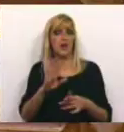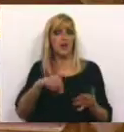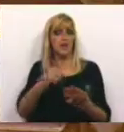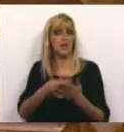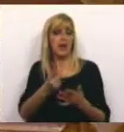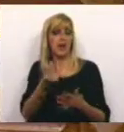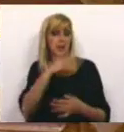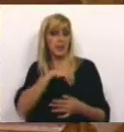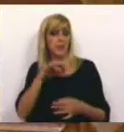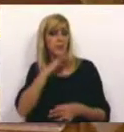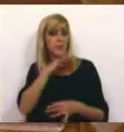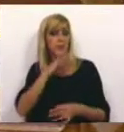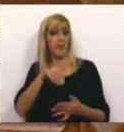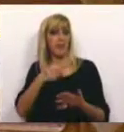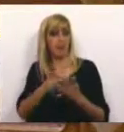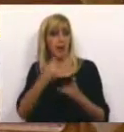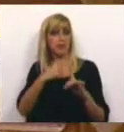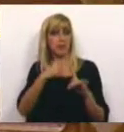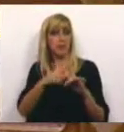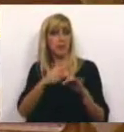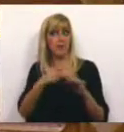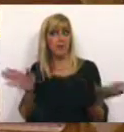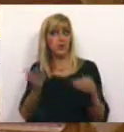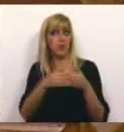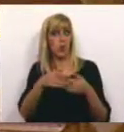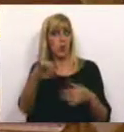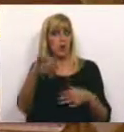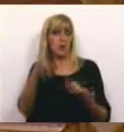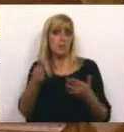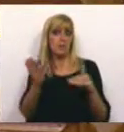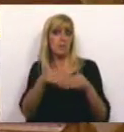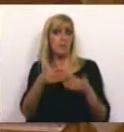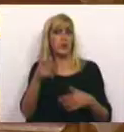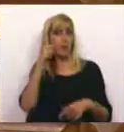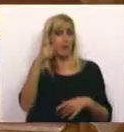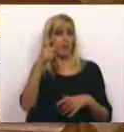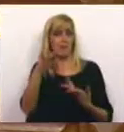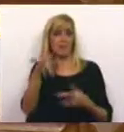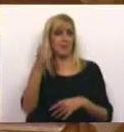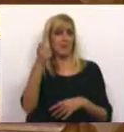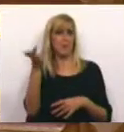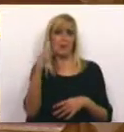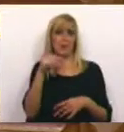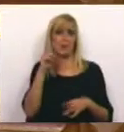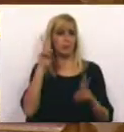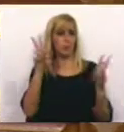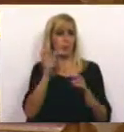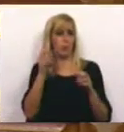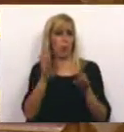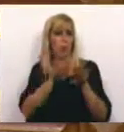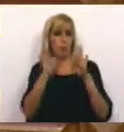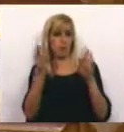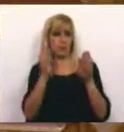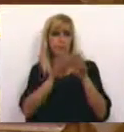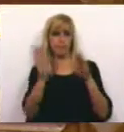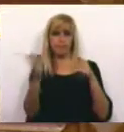às famílias está a dar os seus frutos e fechou a porta ao diabo. Ou seja, o diabo não veio simplesmente porque encontrou a porta fechada. E